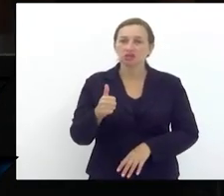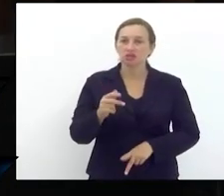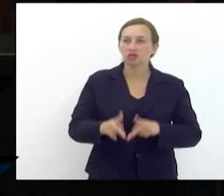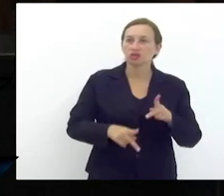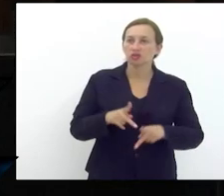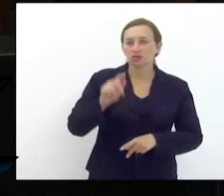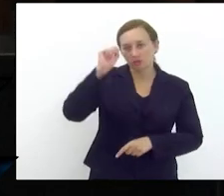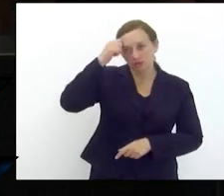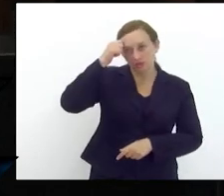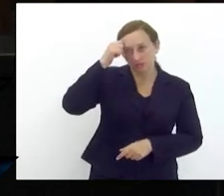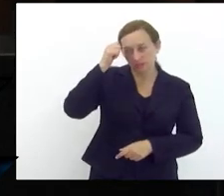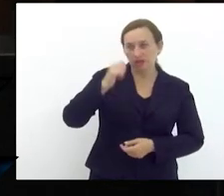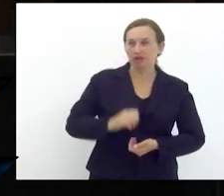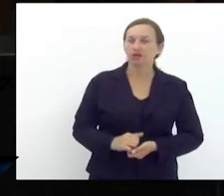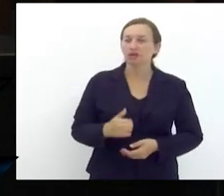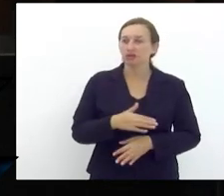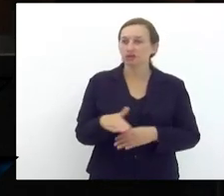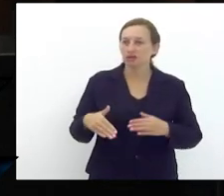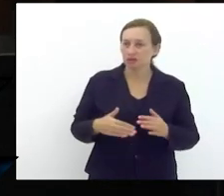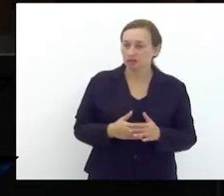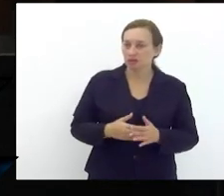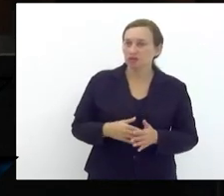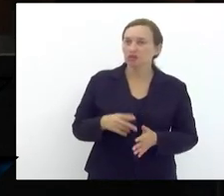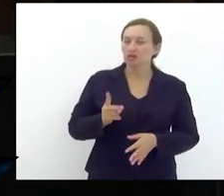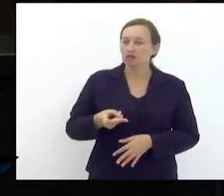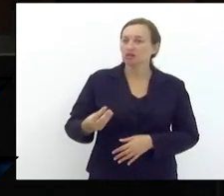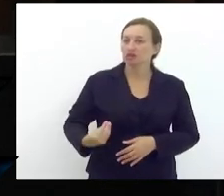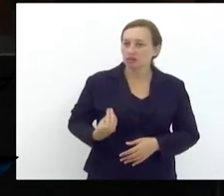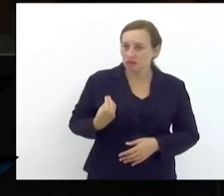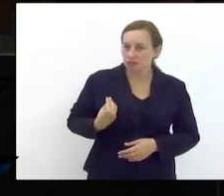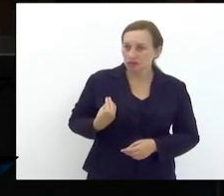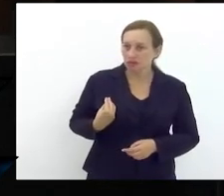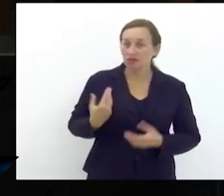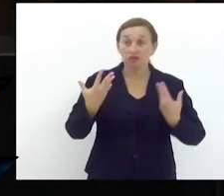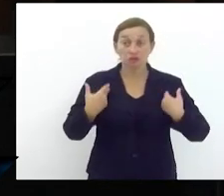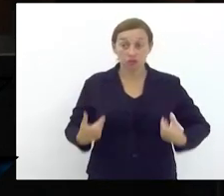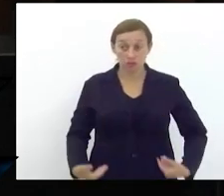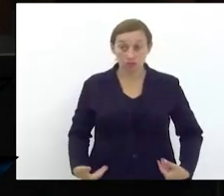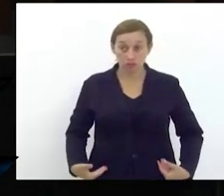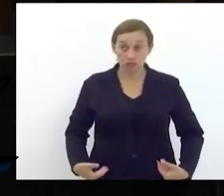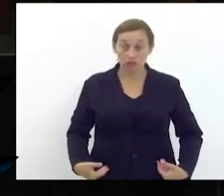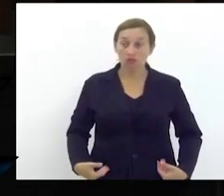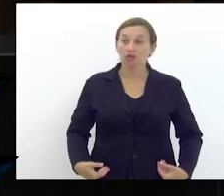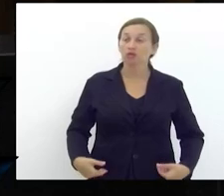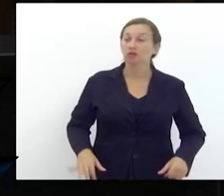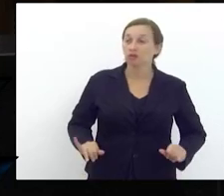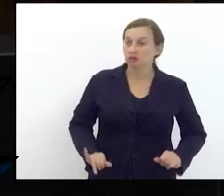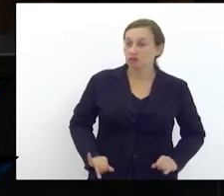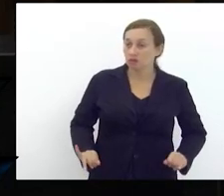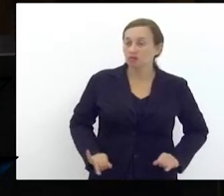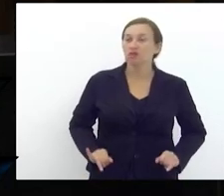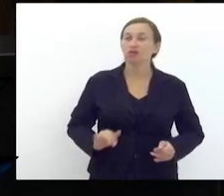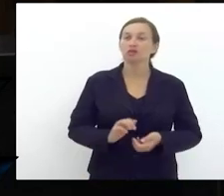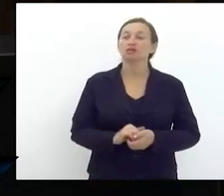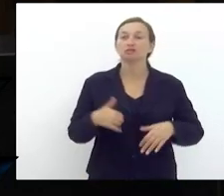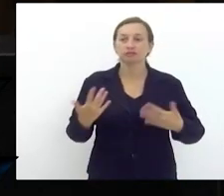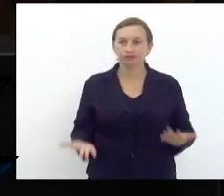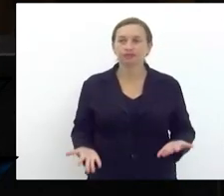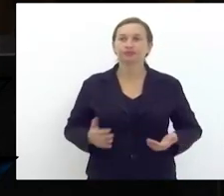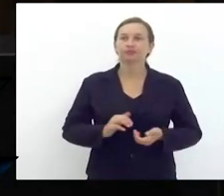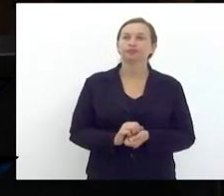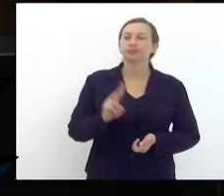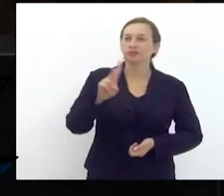preta daqueles daquelas que sempre tiveram as suas vidas os seus corpos vivempejados E massacrados então